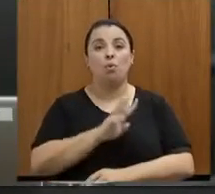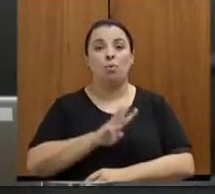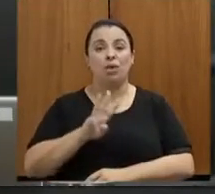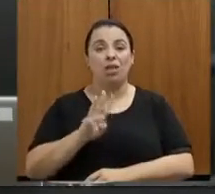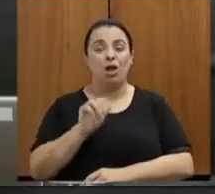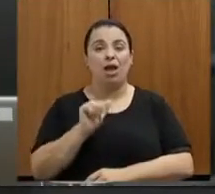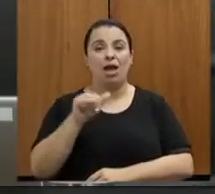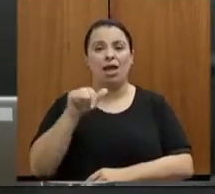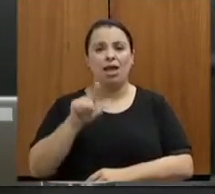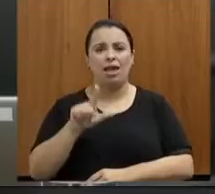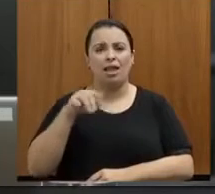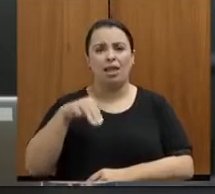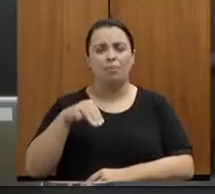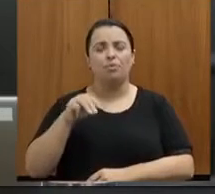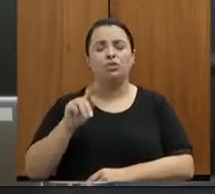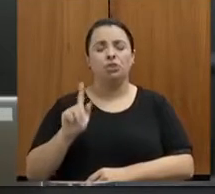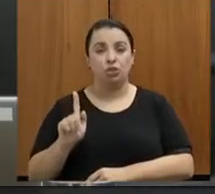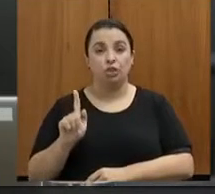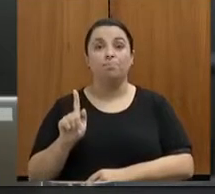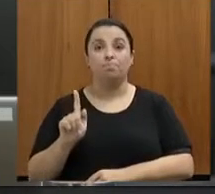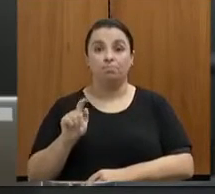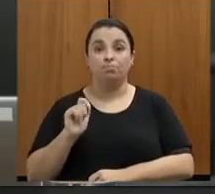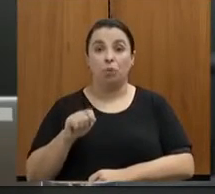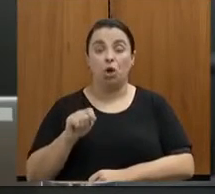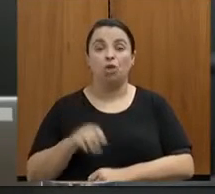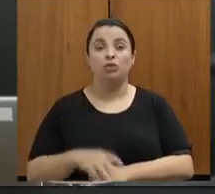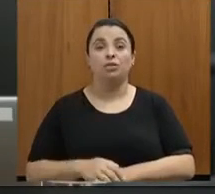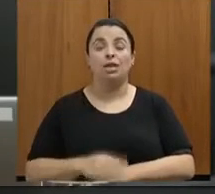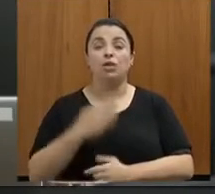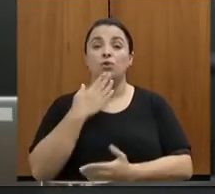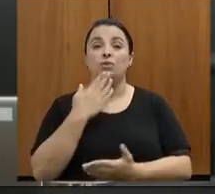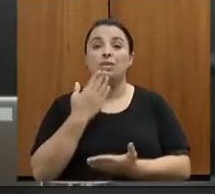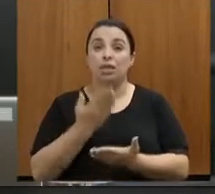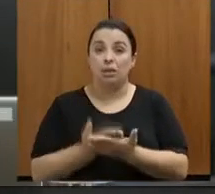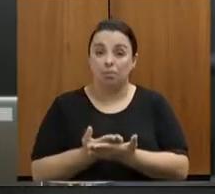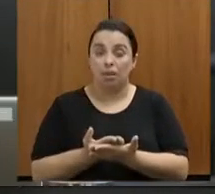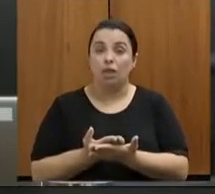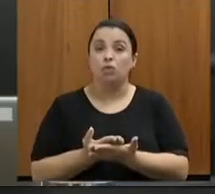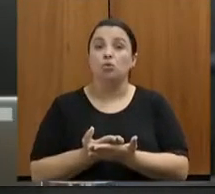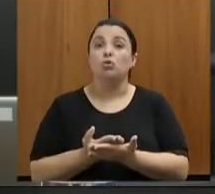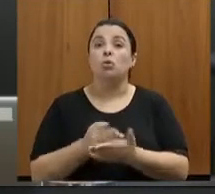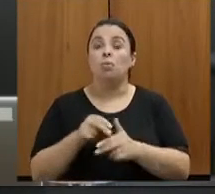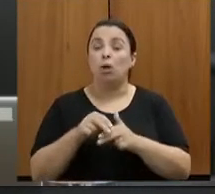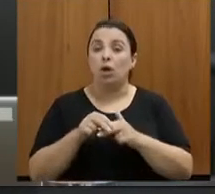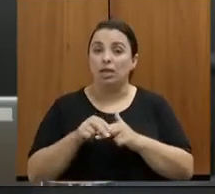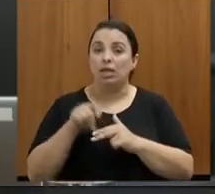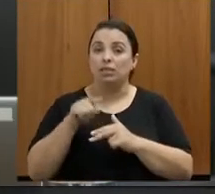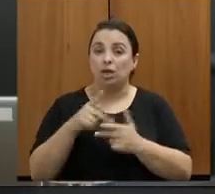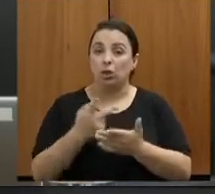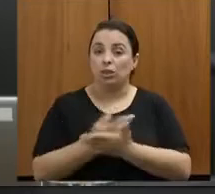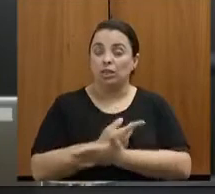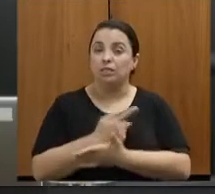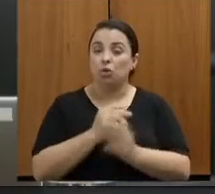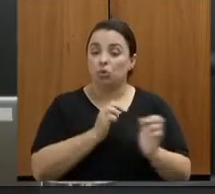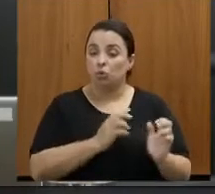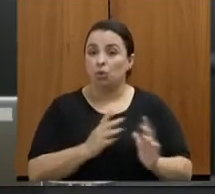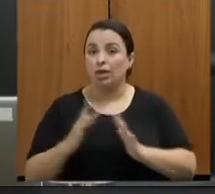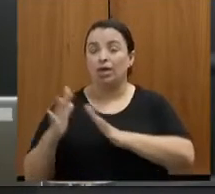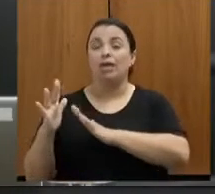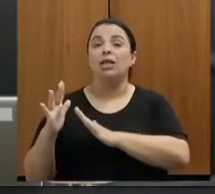LMG, e os requerimentos dela, oriundos e os seus desdobramentos, poderão ser consultados